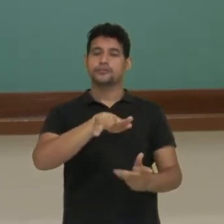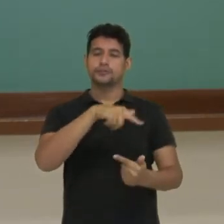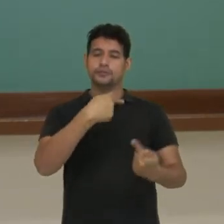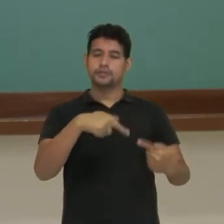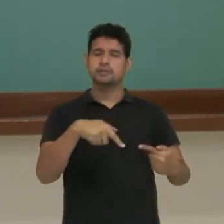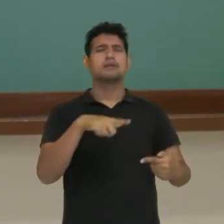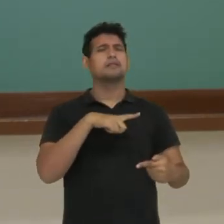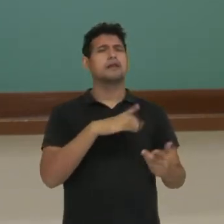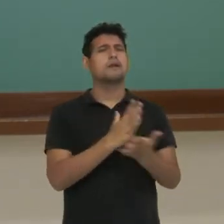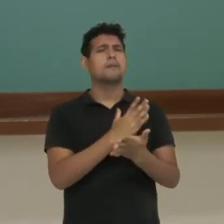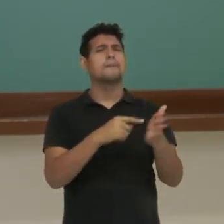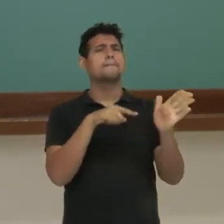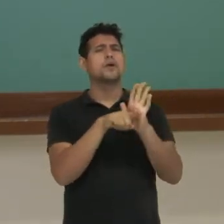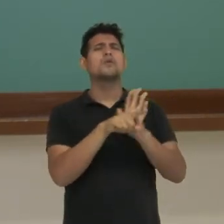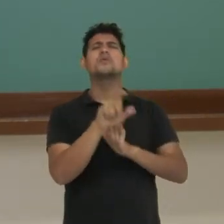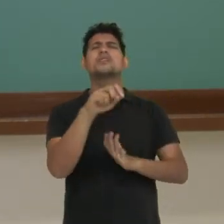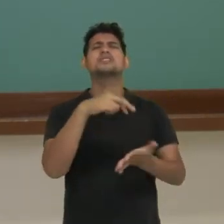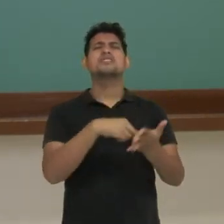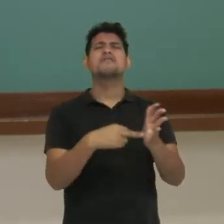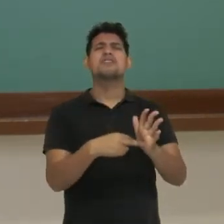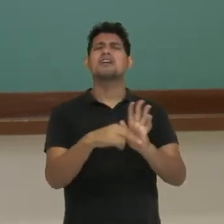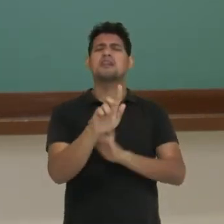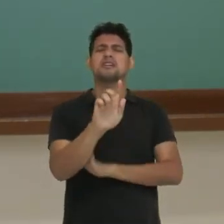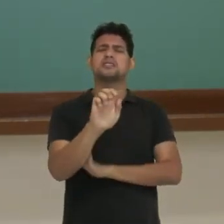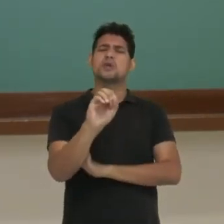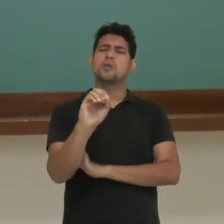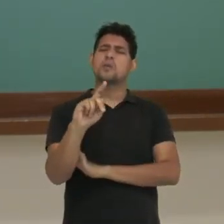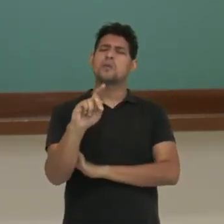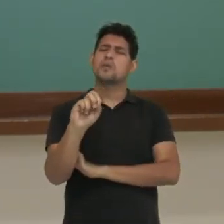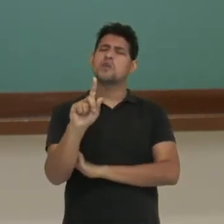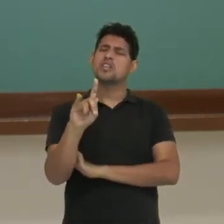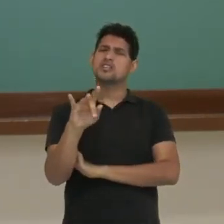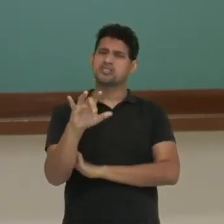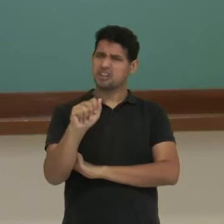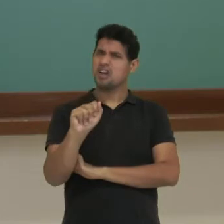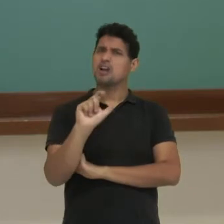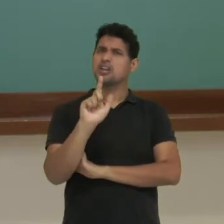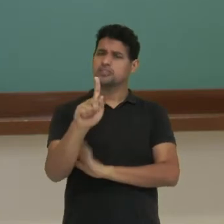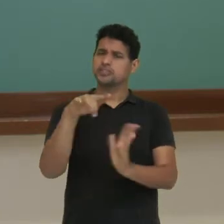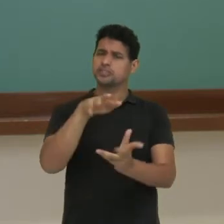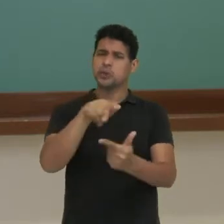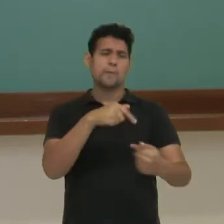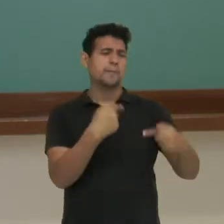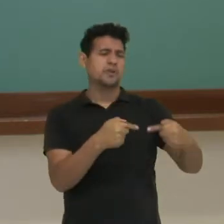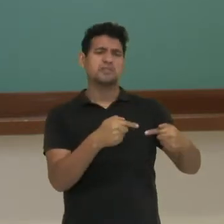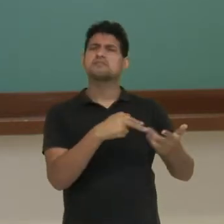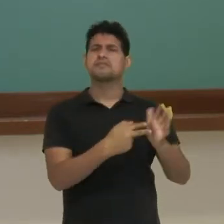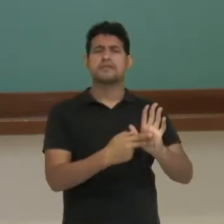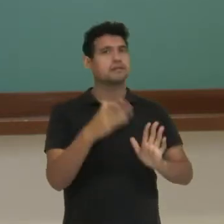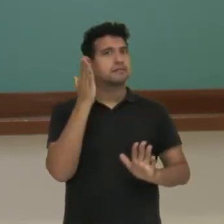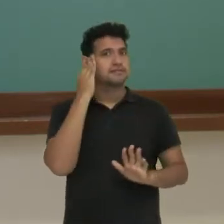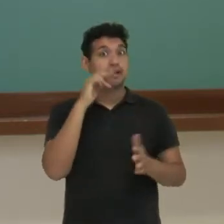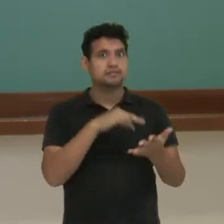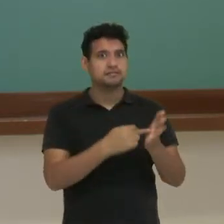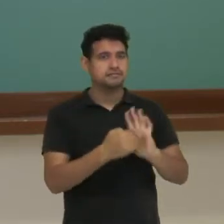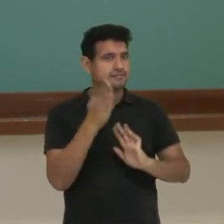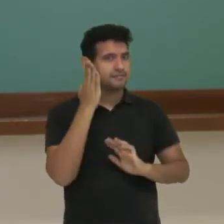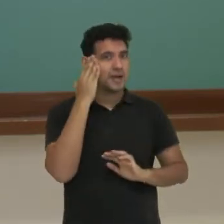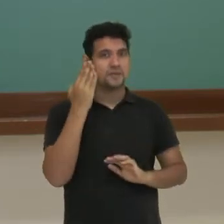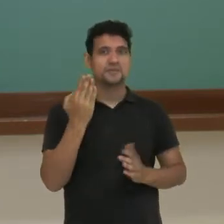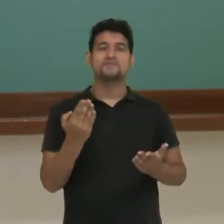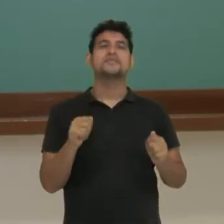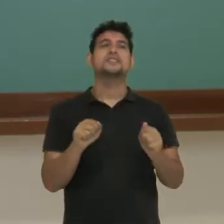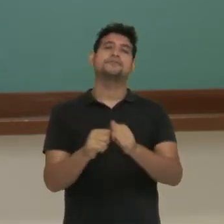remete à pergunta: o que é geopolítica? Para que serve? E você tem uma ideia do que ela significa? Fazendo